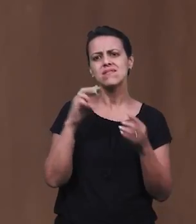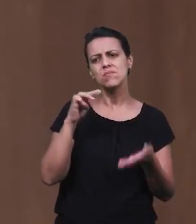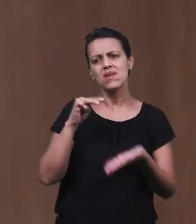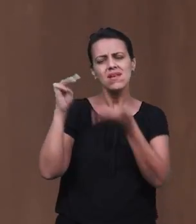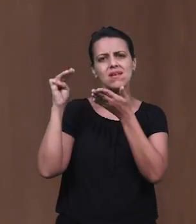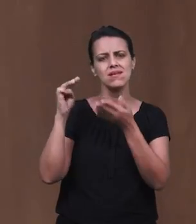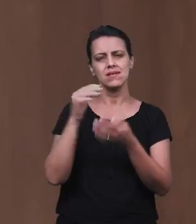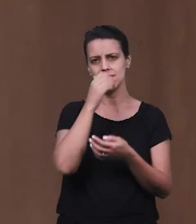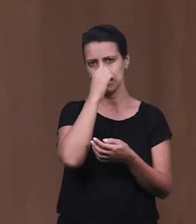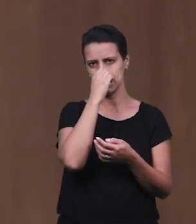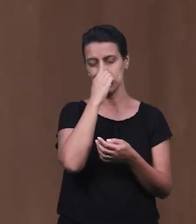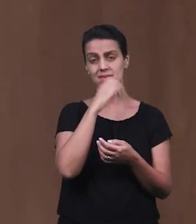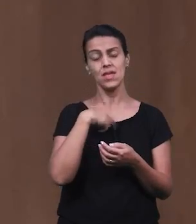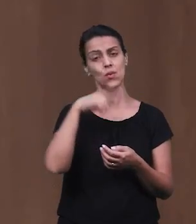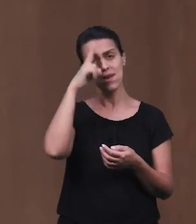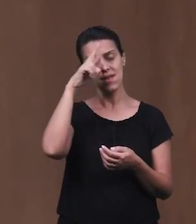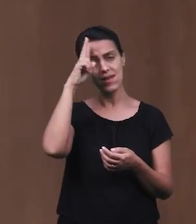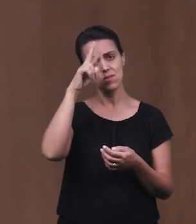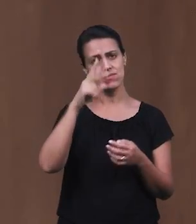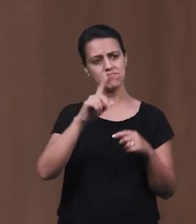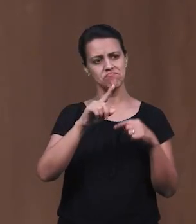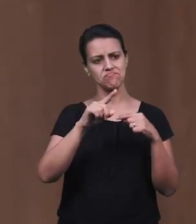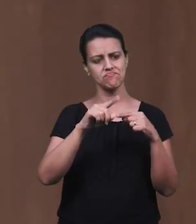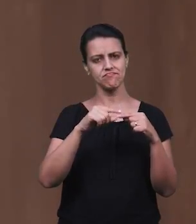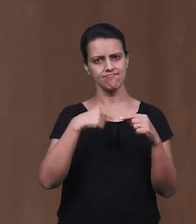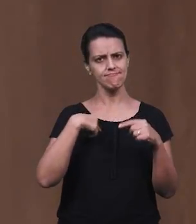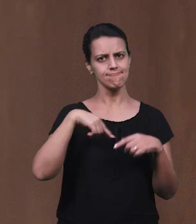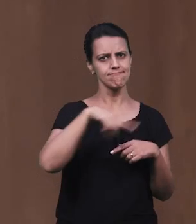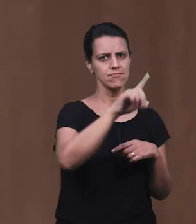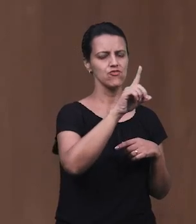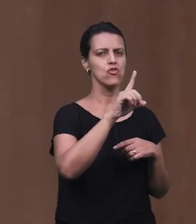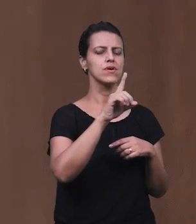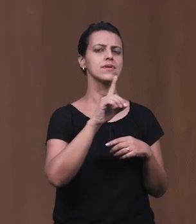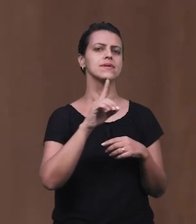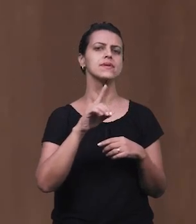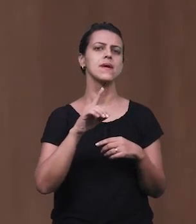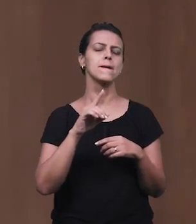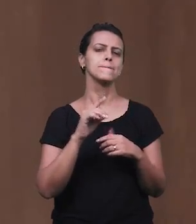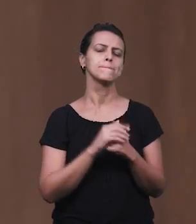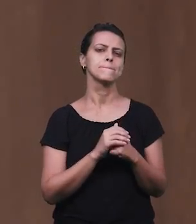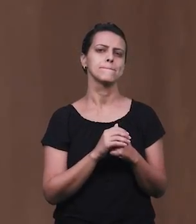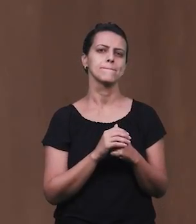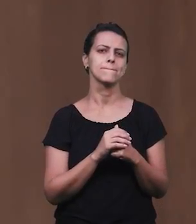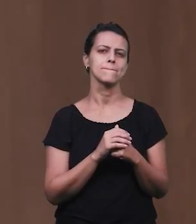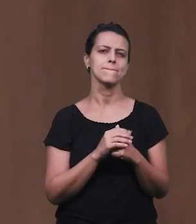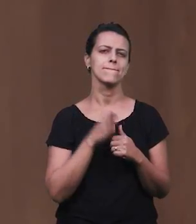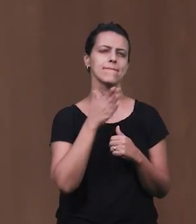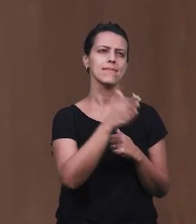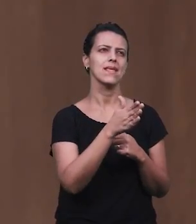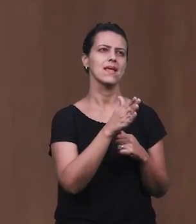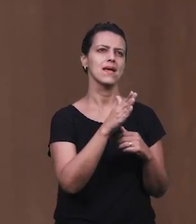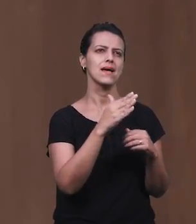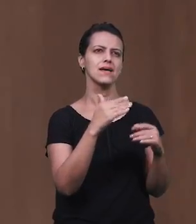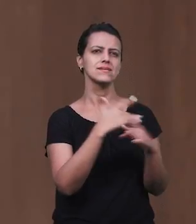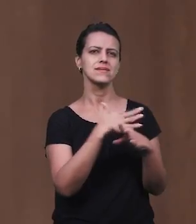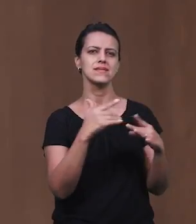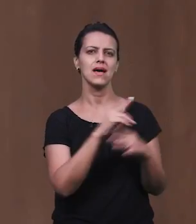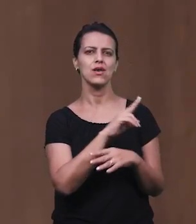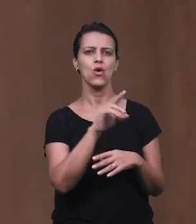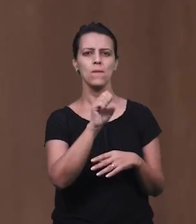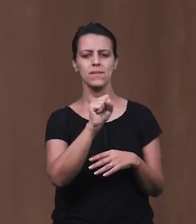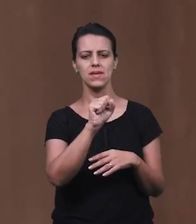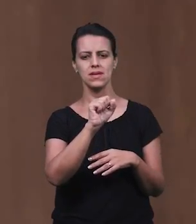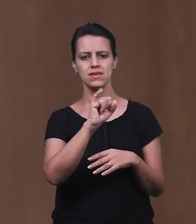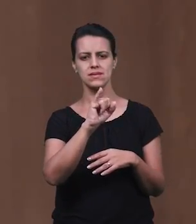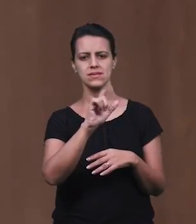tudo. E eu me lembro que na volta, na ida, aliás, nós passamos numa cidade chamada Silves, onde tem um